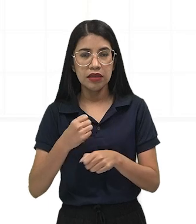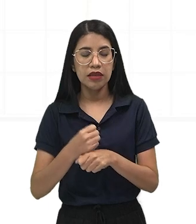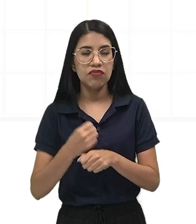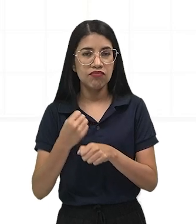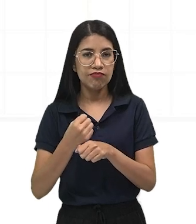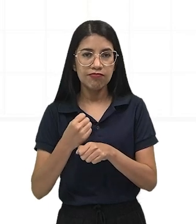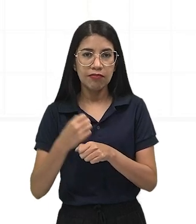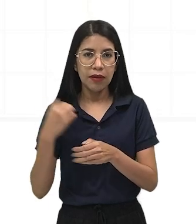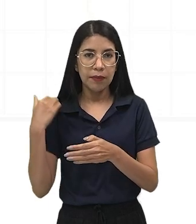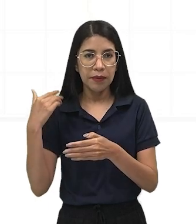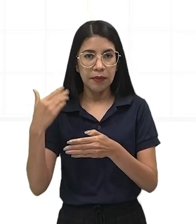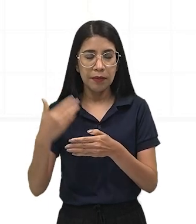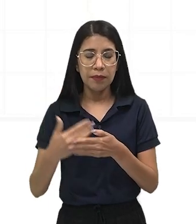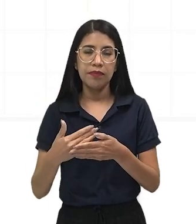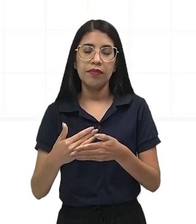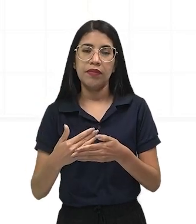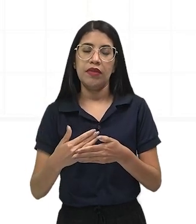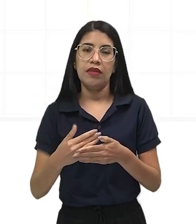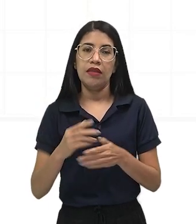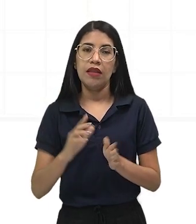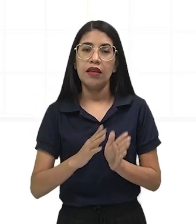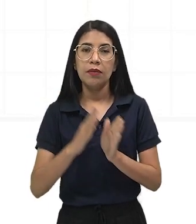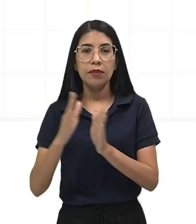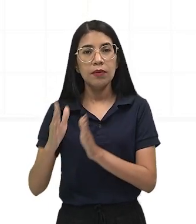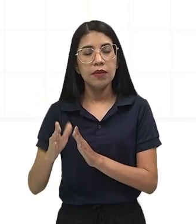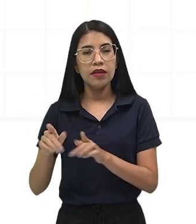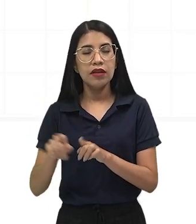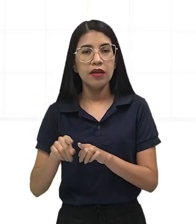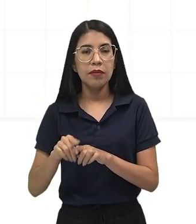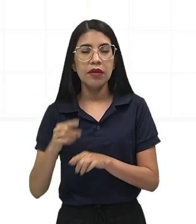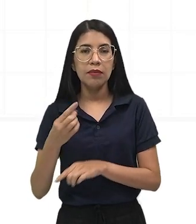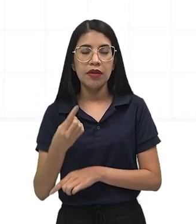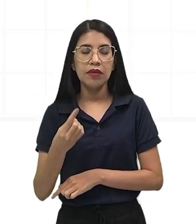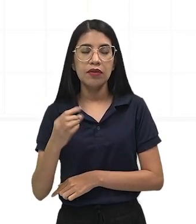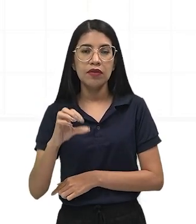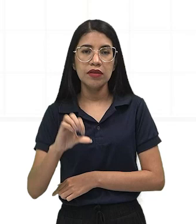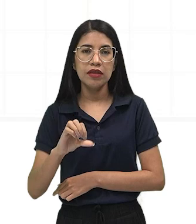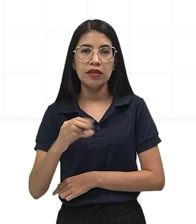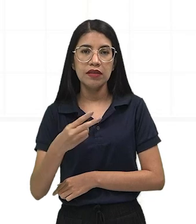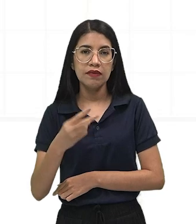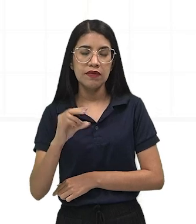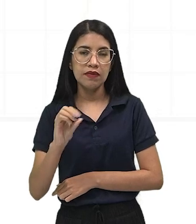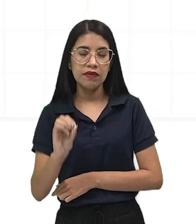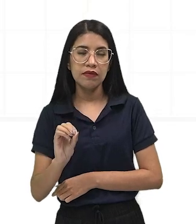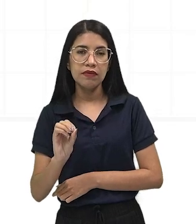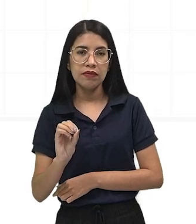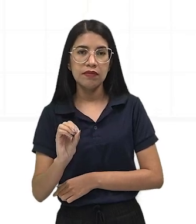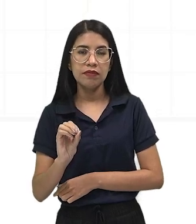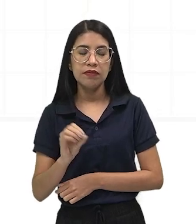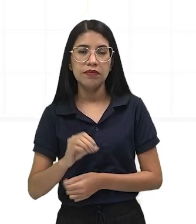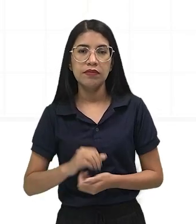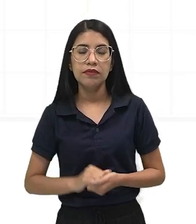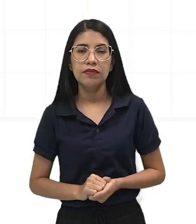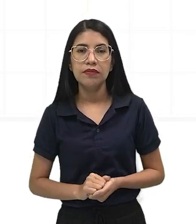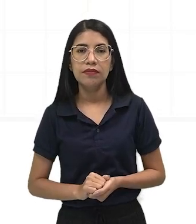tivemos aqui um pulo também, 1920.